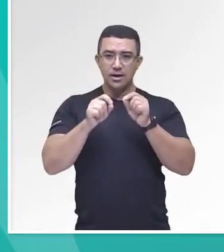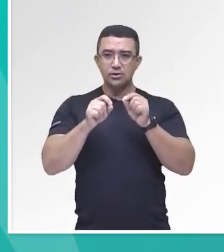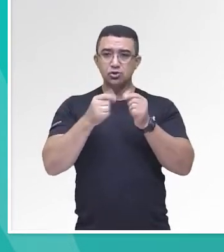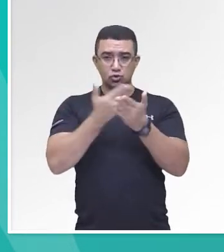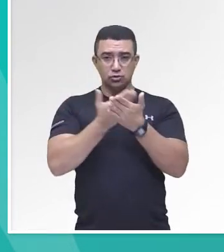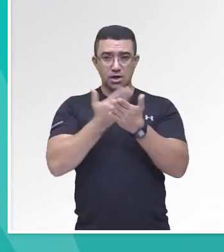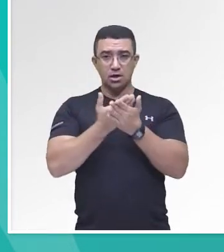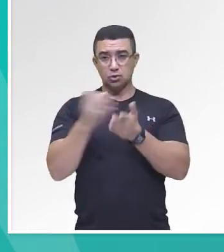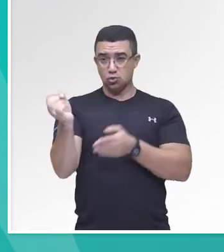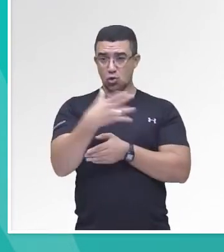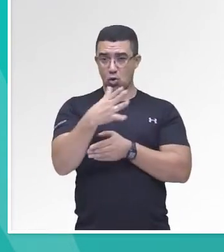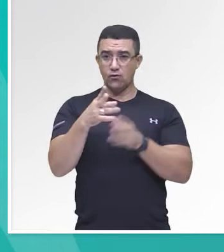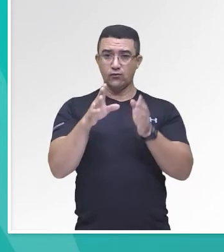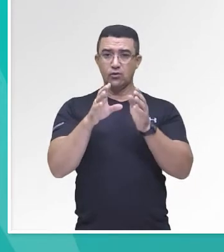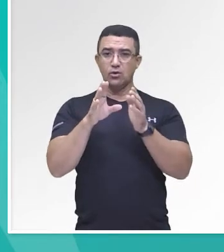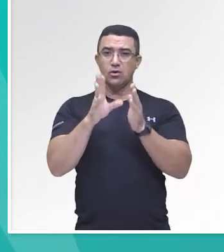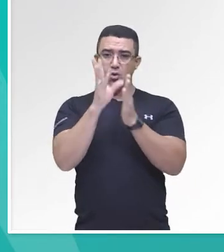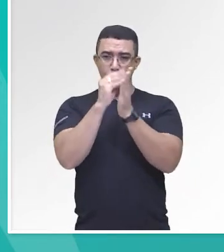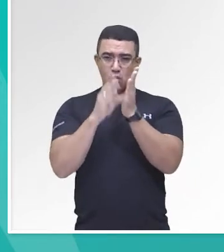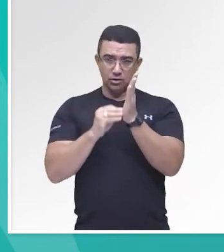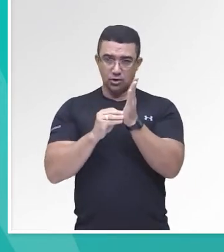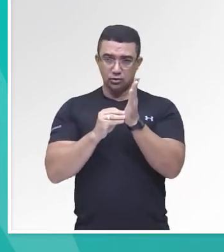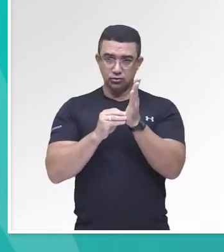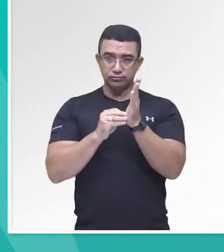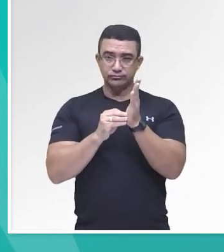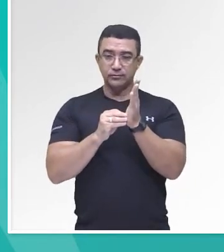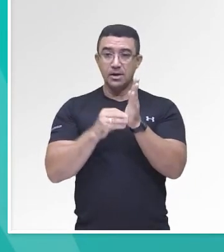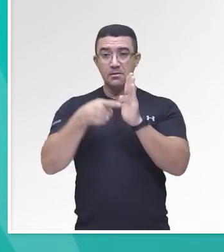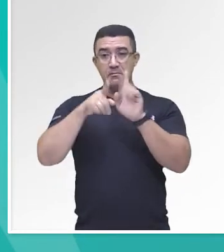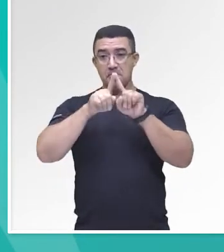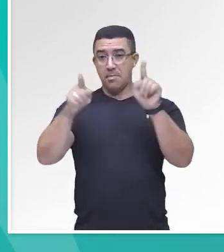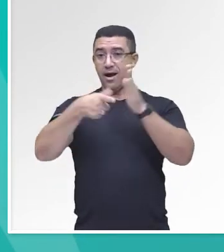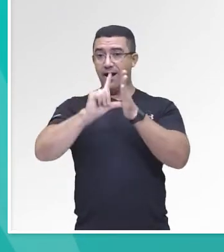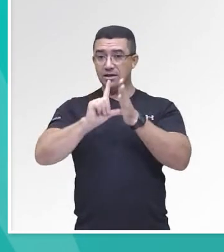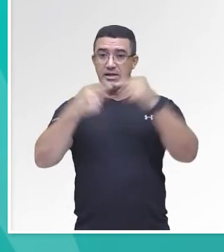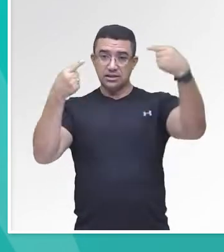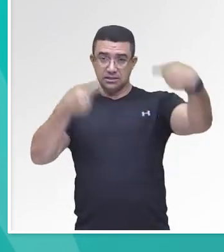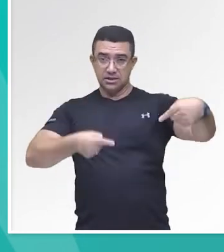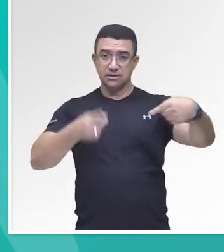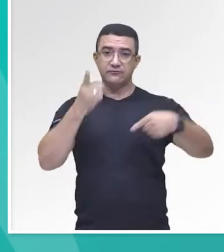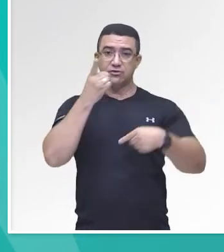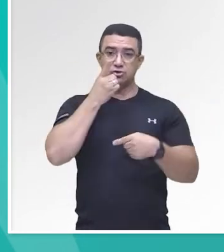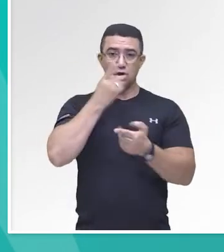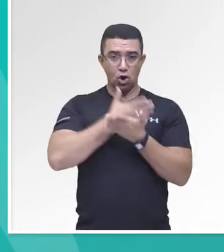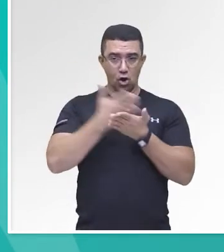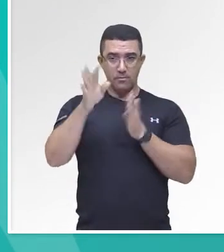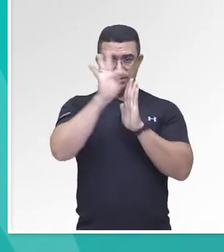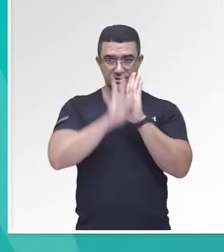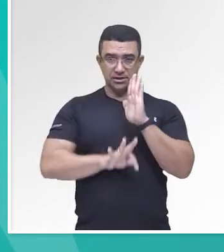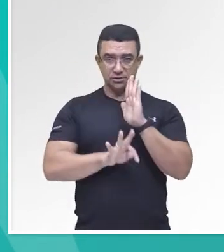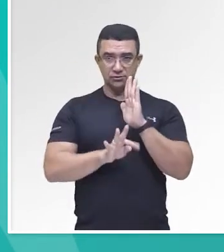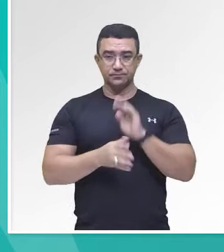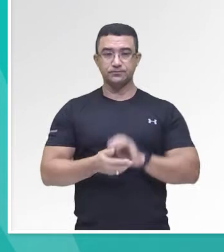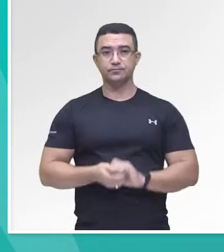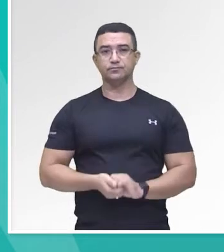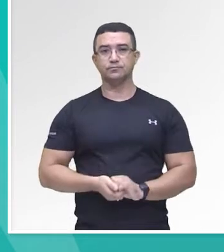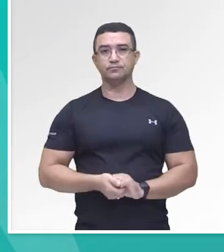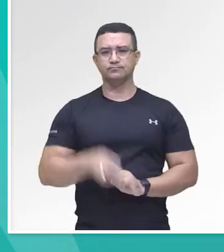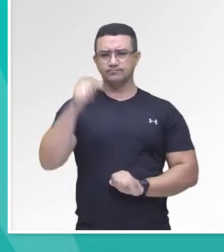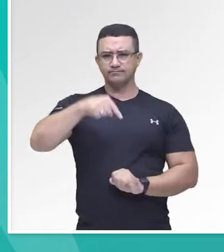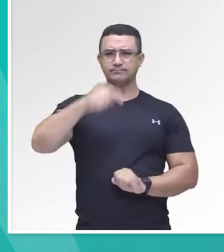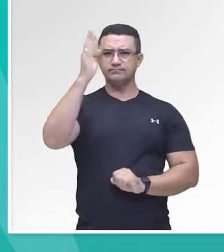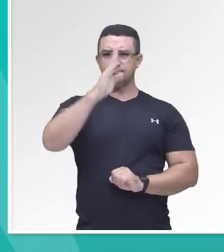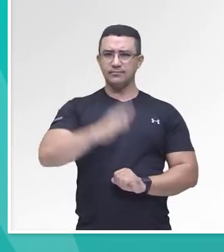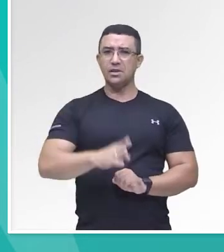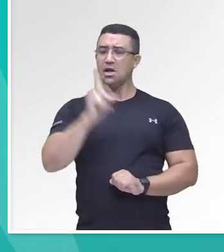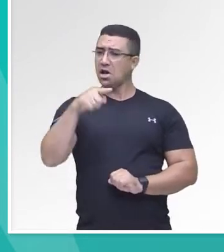aula, trazendo o nosso desafio, que começa com um texto que diz o seguinte: aqui no Brasil,